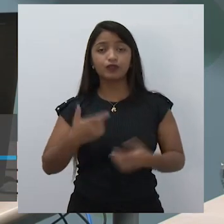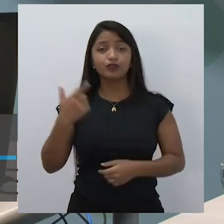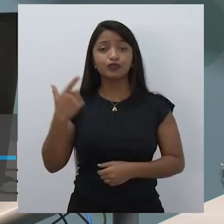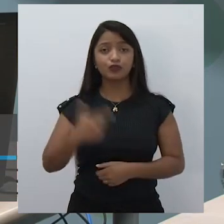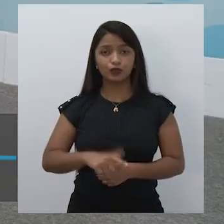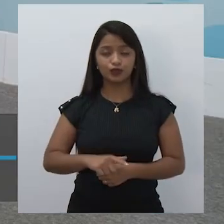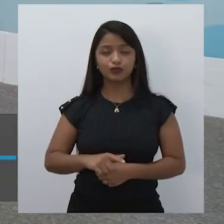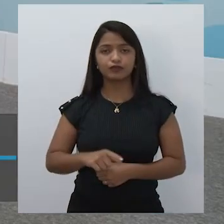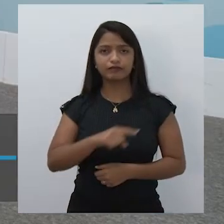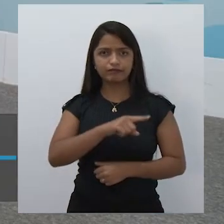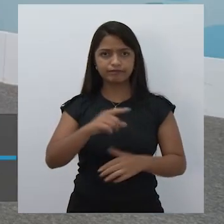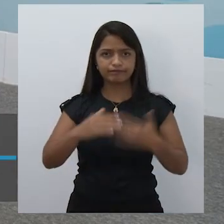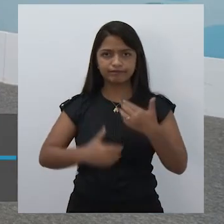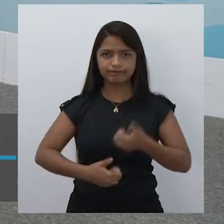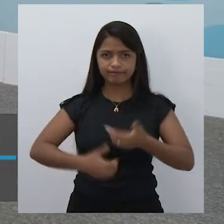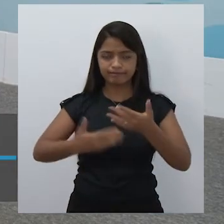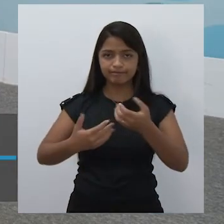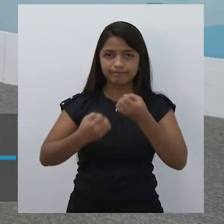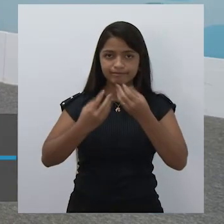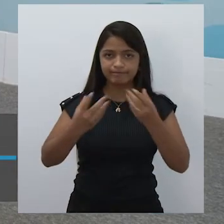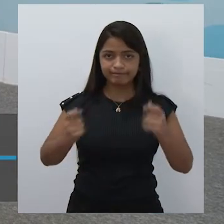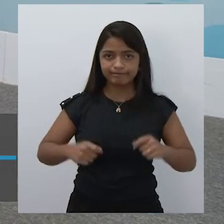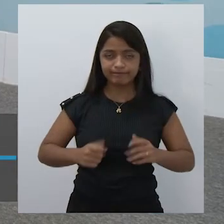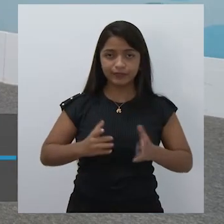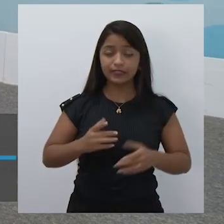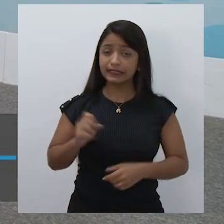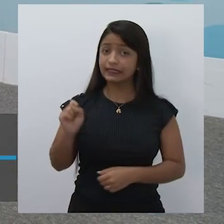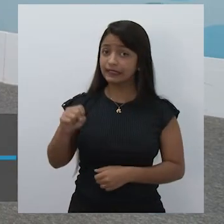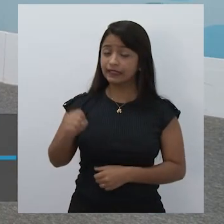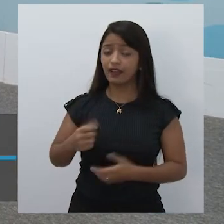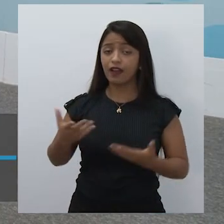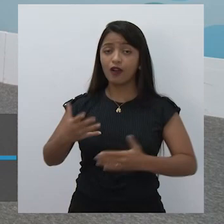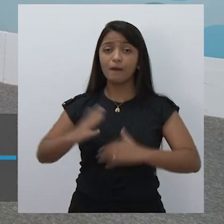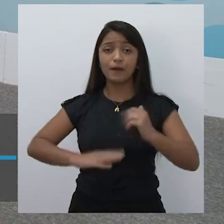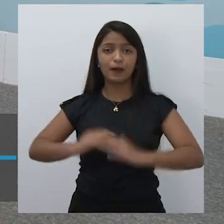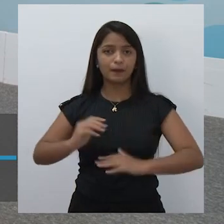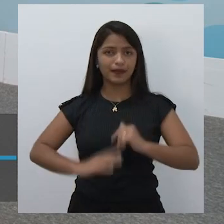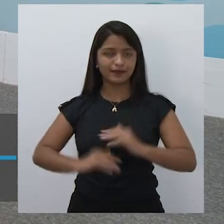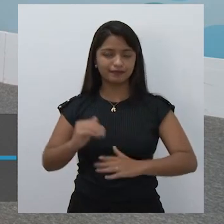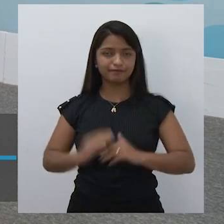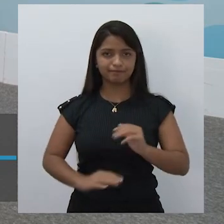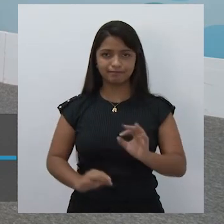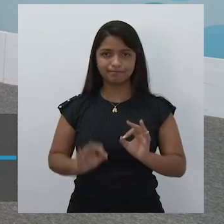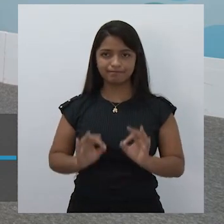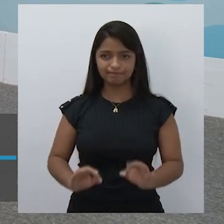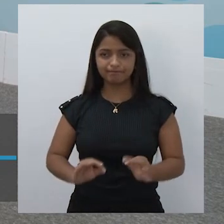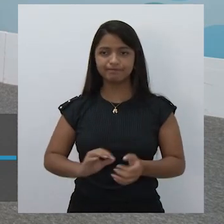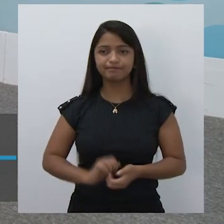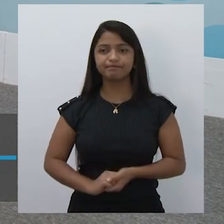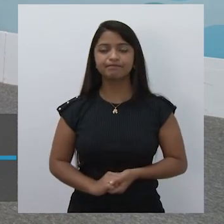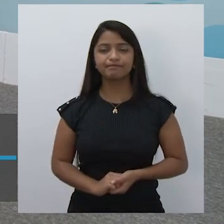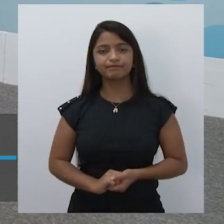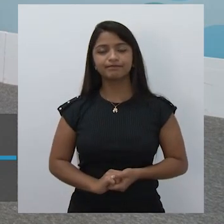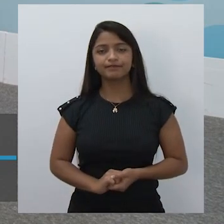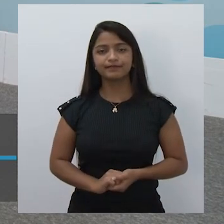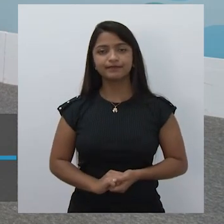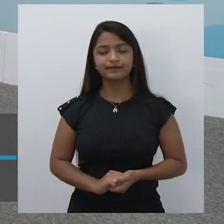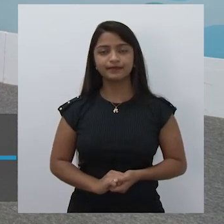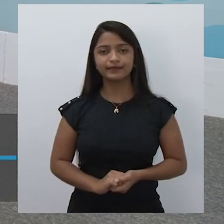isso. Que eles já estão aquecidos. Isso. O momento mal na massa, efetivamente, né? E para a gente